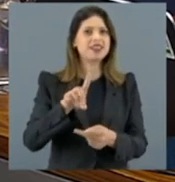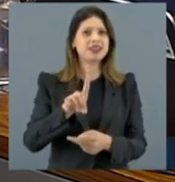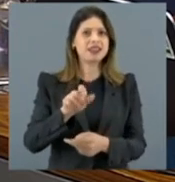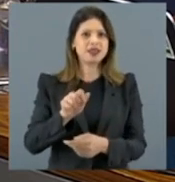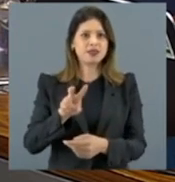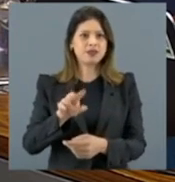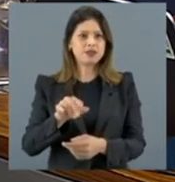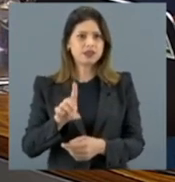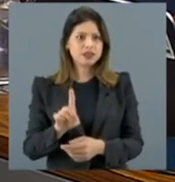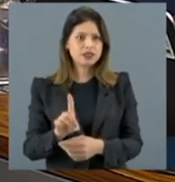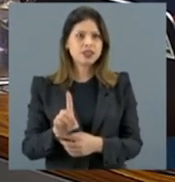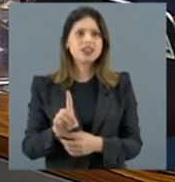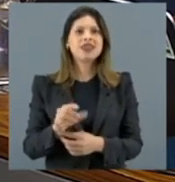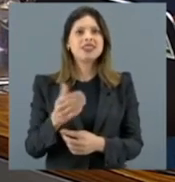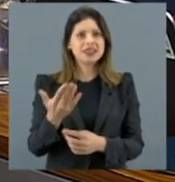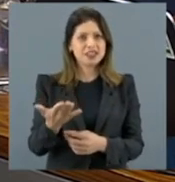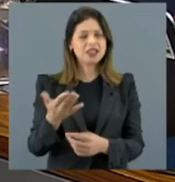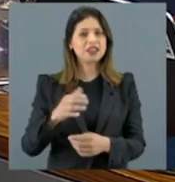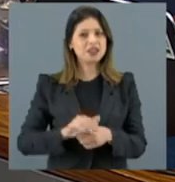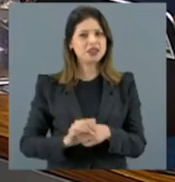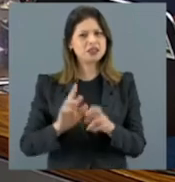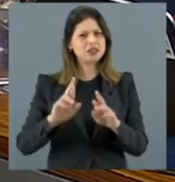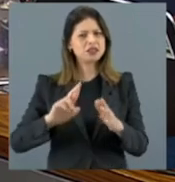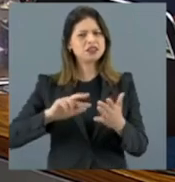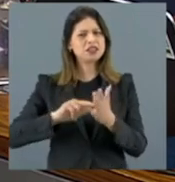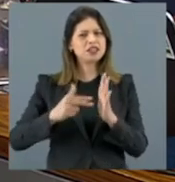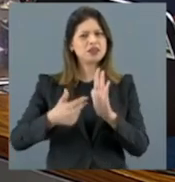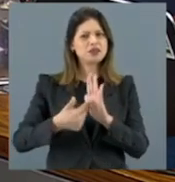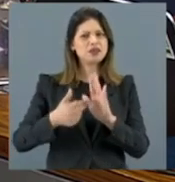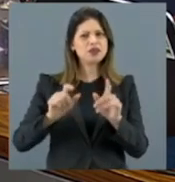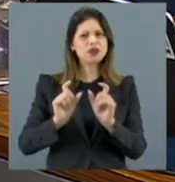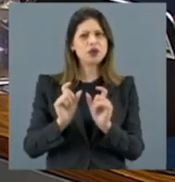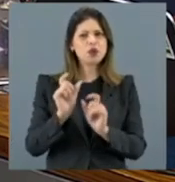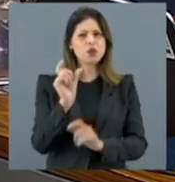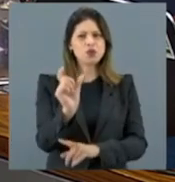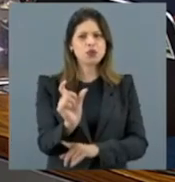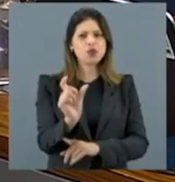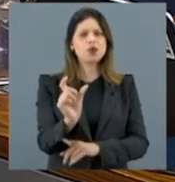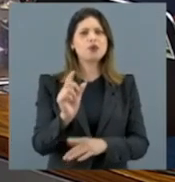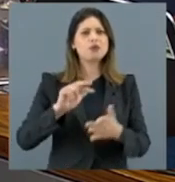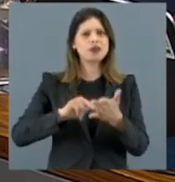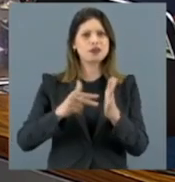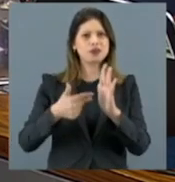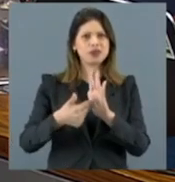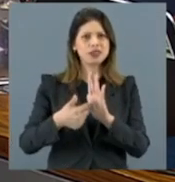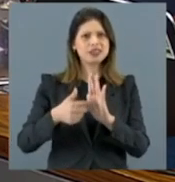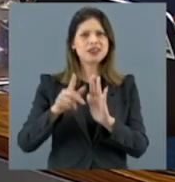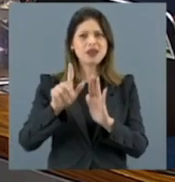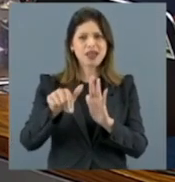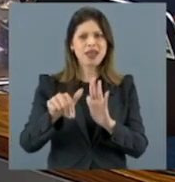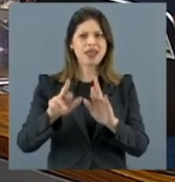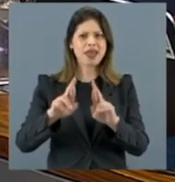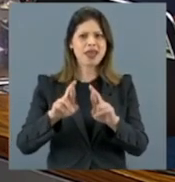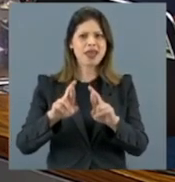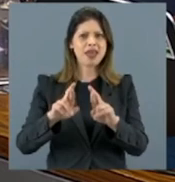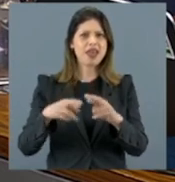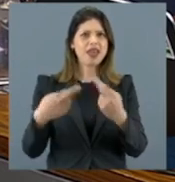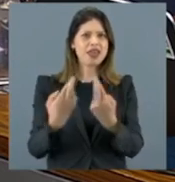Agape, se eu não estou enganado, significa uma reunião, né? O doutor Magno Malta, que é o nosso tradutor bíblico